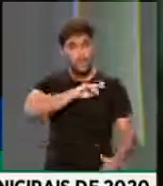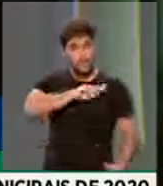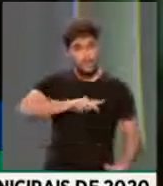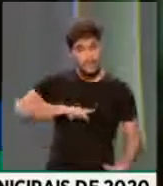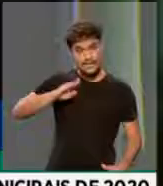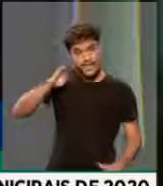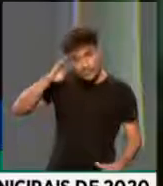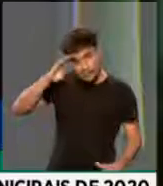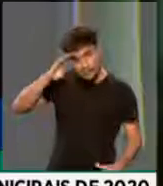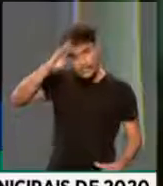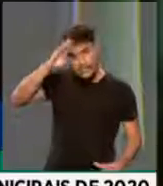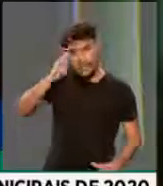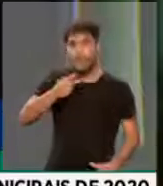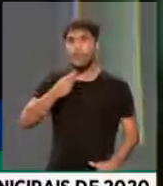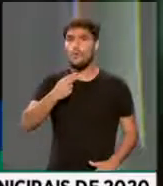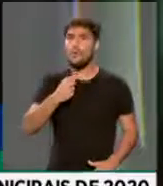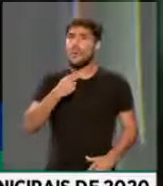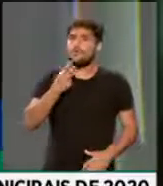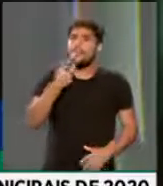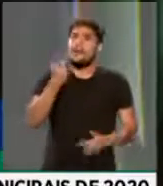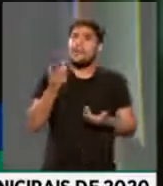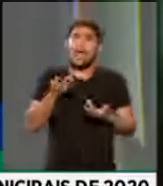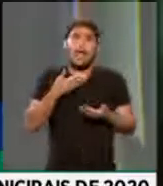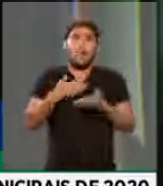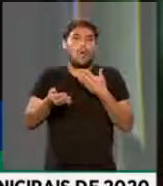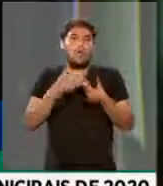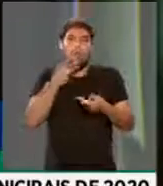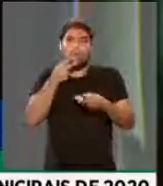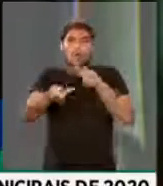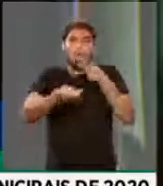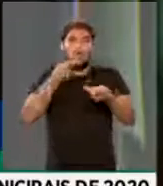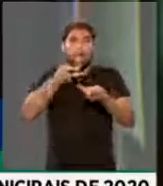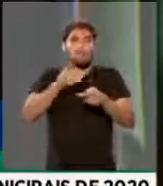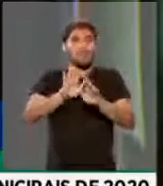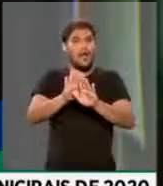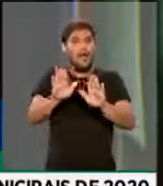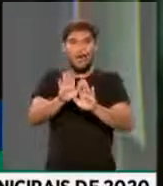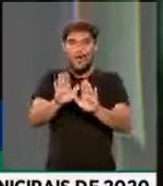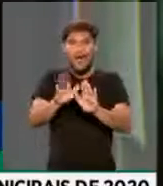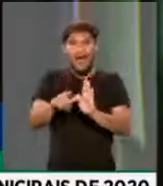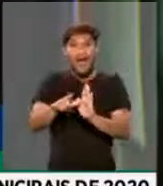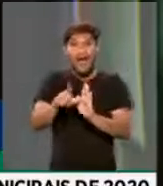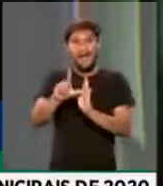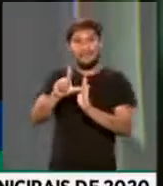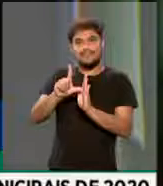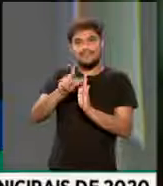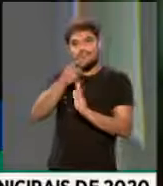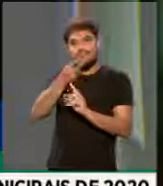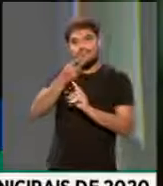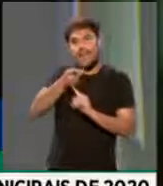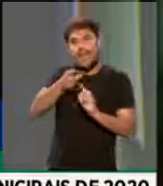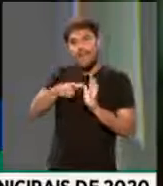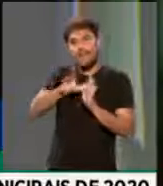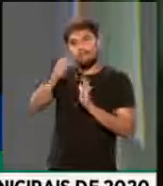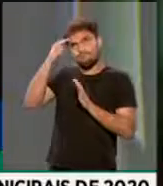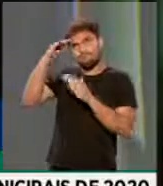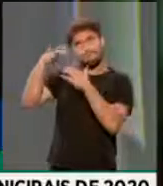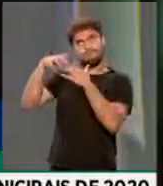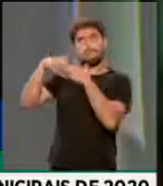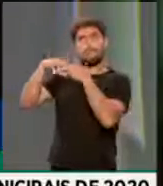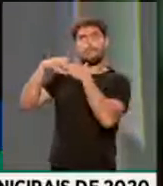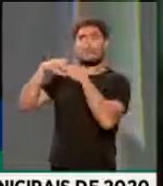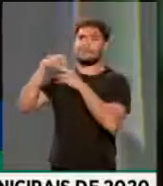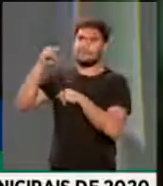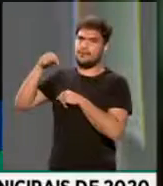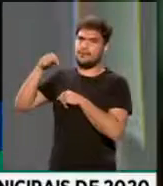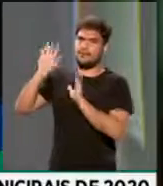falar qualquer coisa. Um presidente da República tem que pensar naquilo que vai falar. Ele não pode agir como